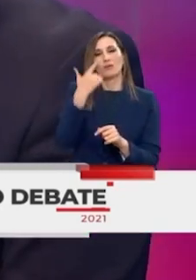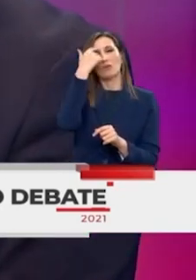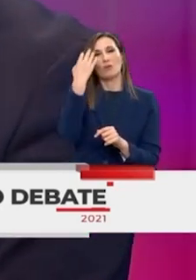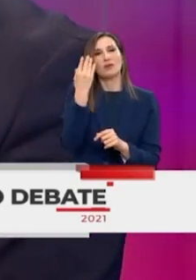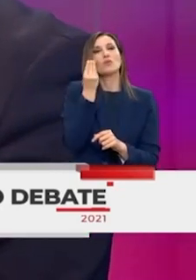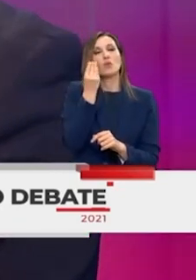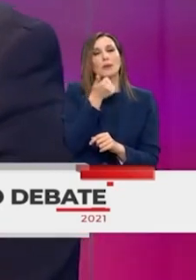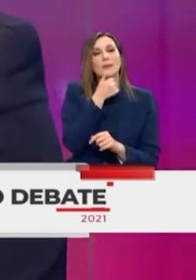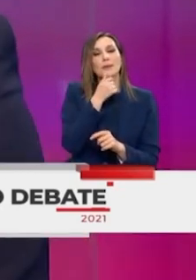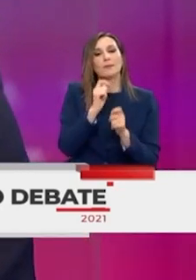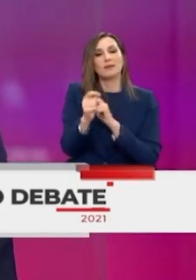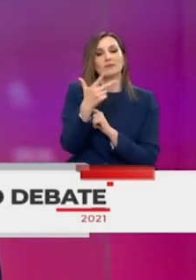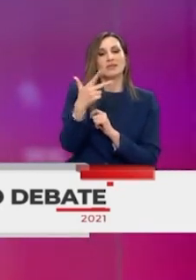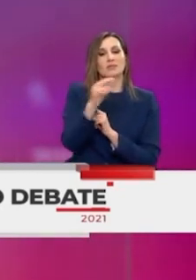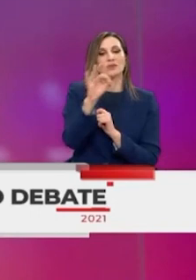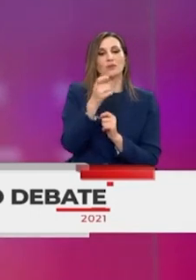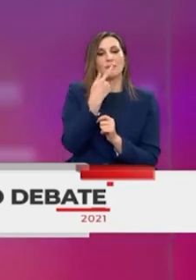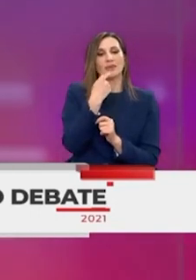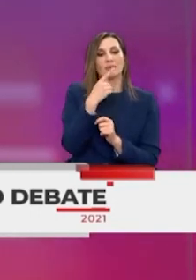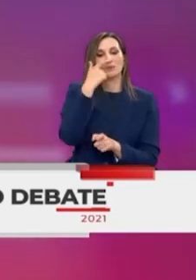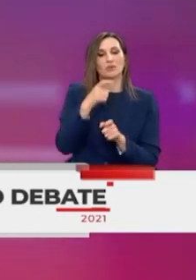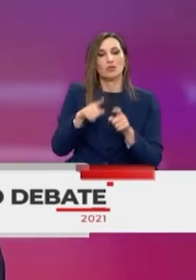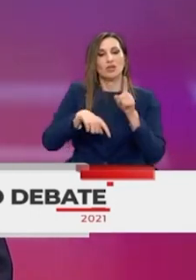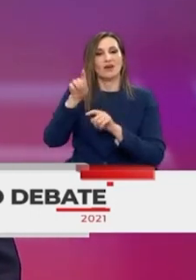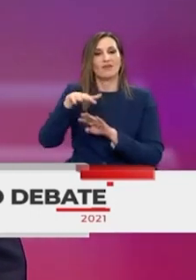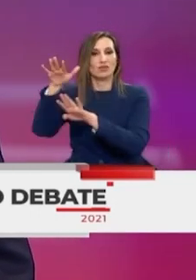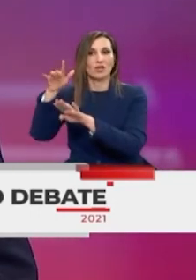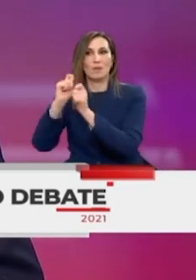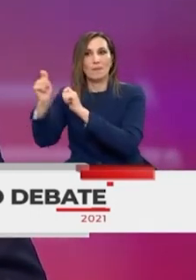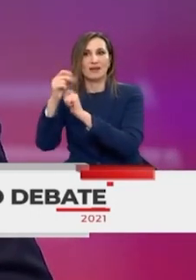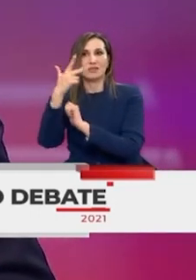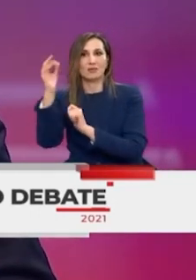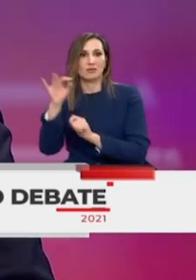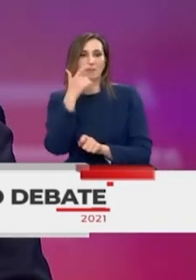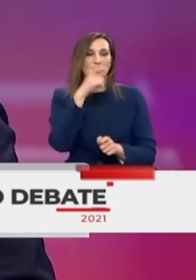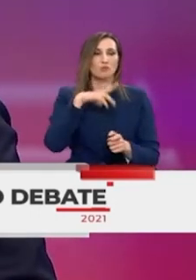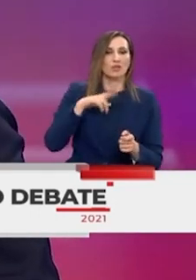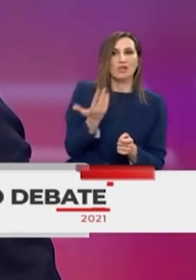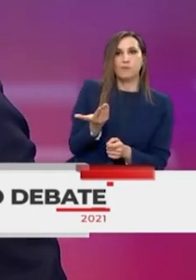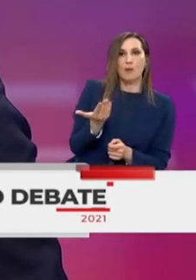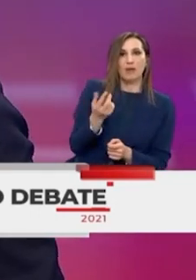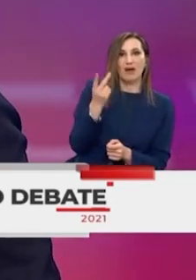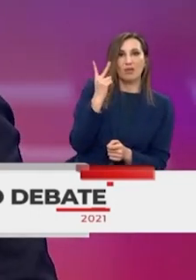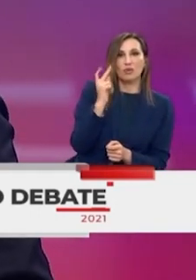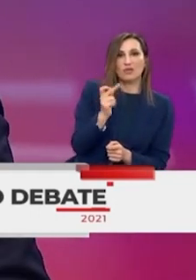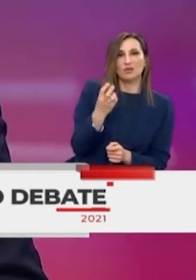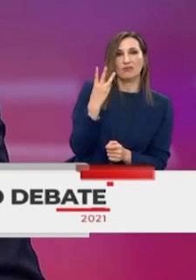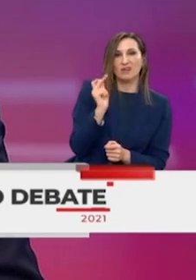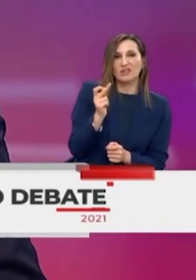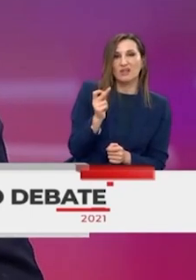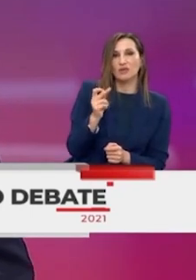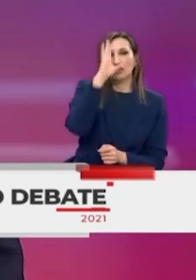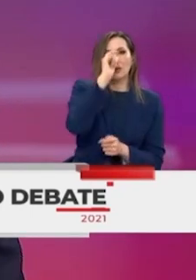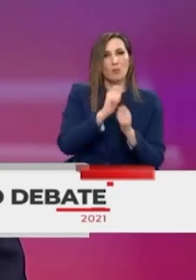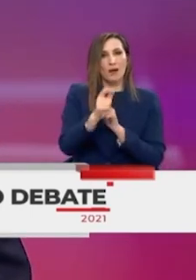que nós comparticipamos 100% os medicamentos a refugiados e a pedidos de asilo e portugueses que estão à espera há 2 anos e 3 não têm medicamentos